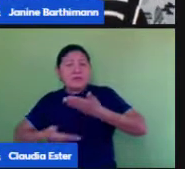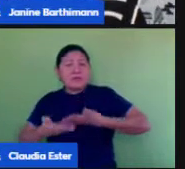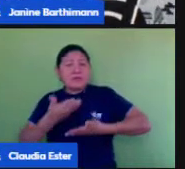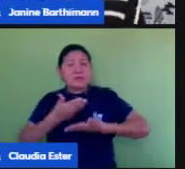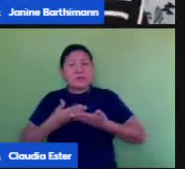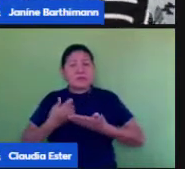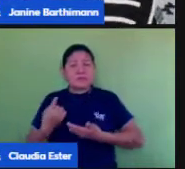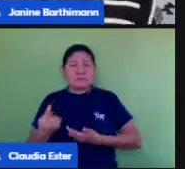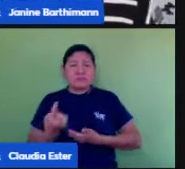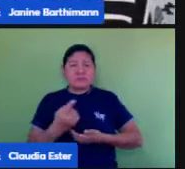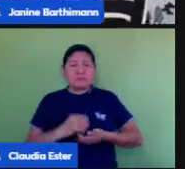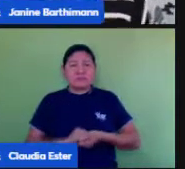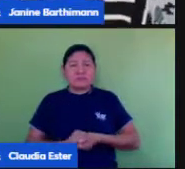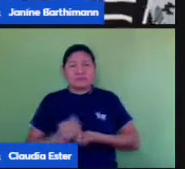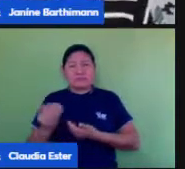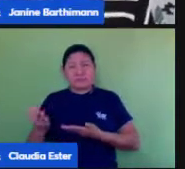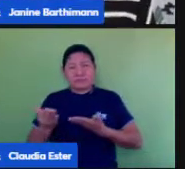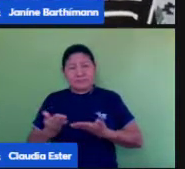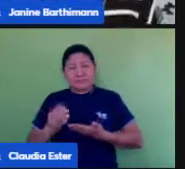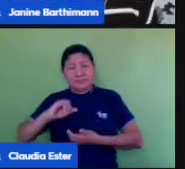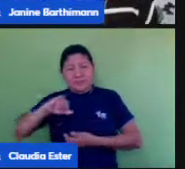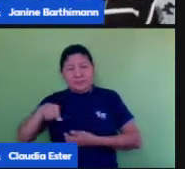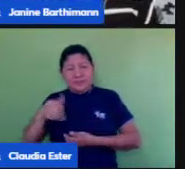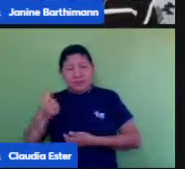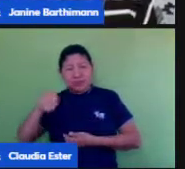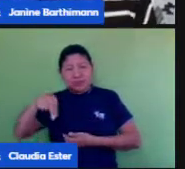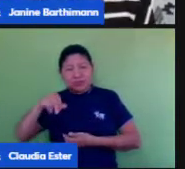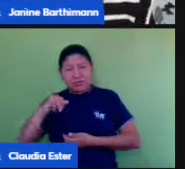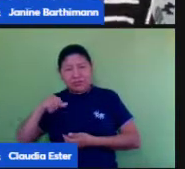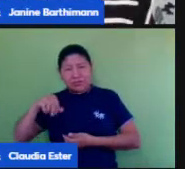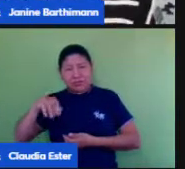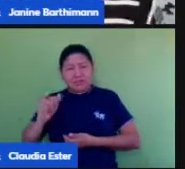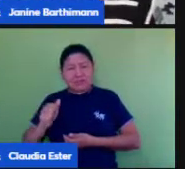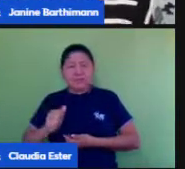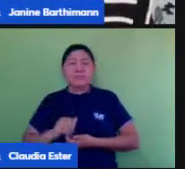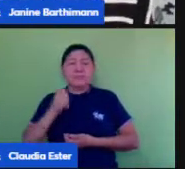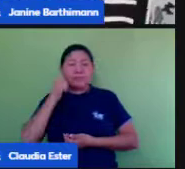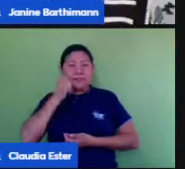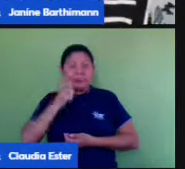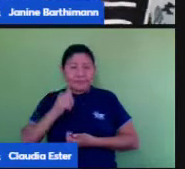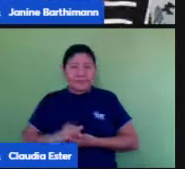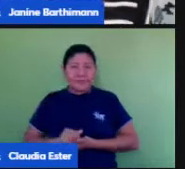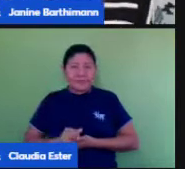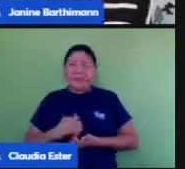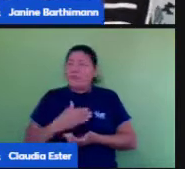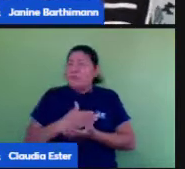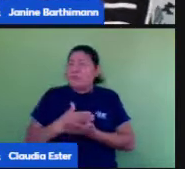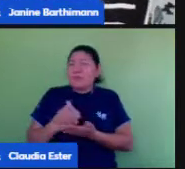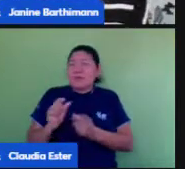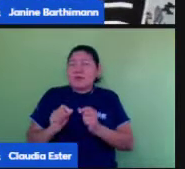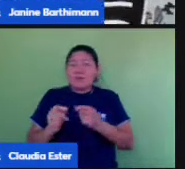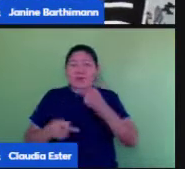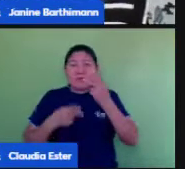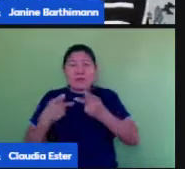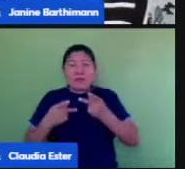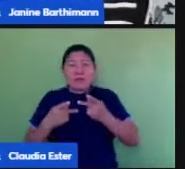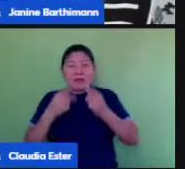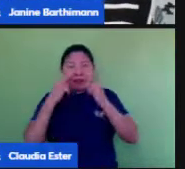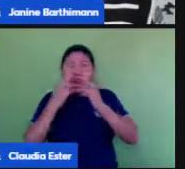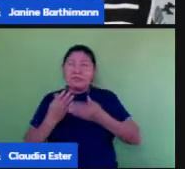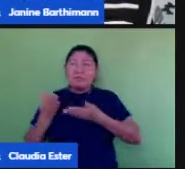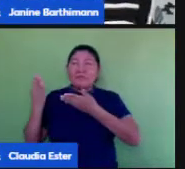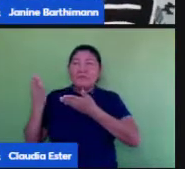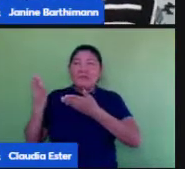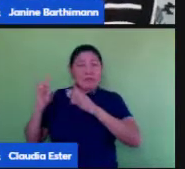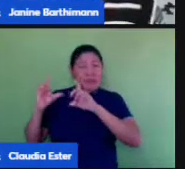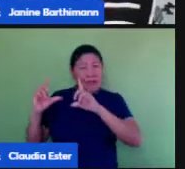Janine. Bom, vamos partir da análise visual da imagem desse slide.